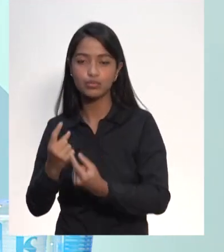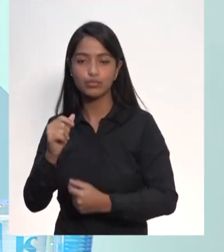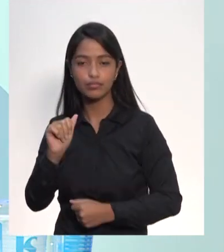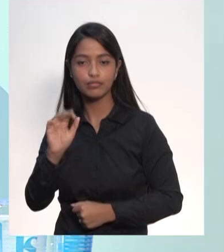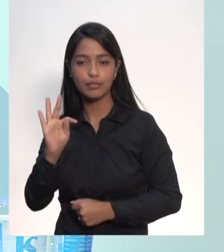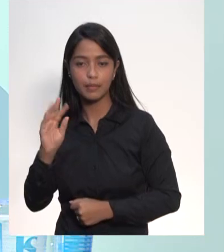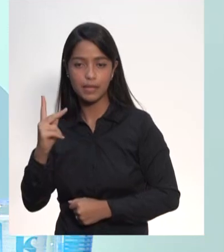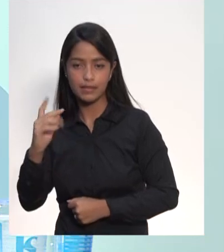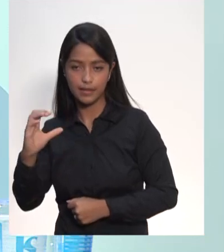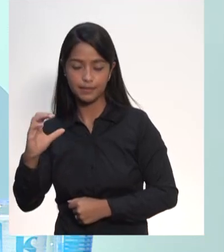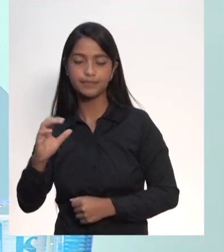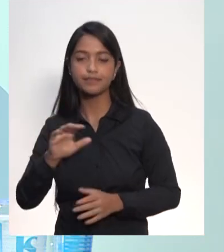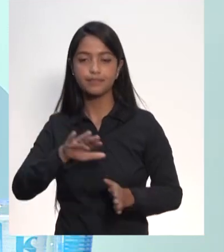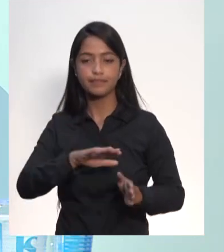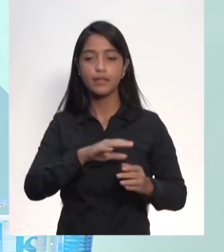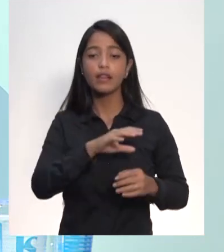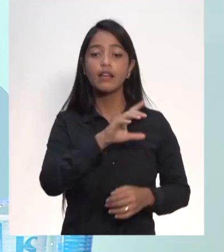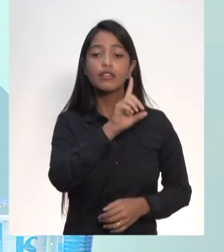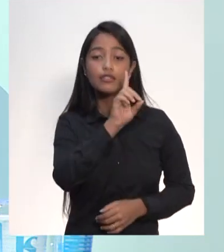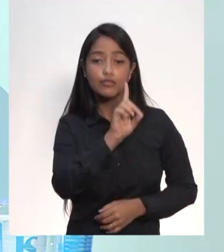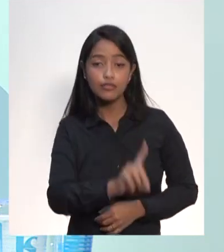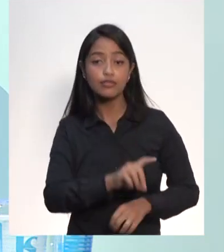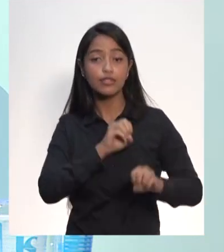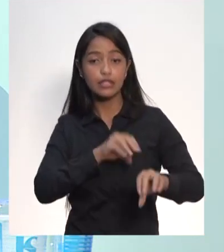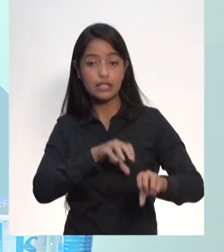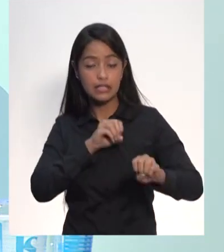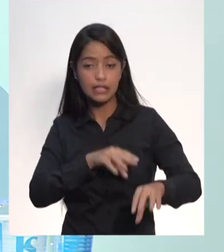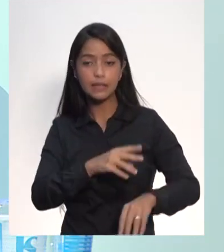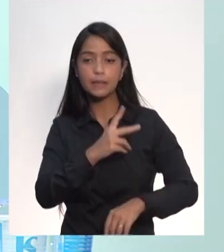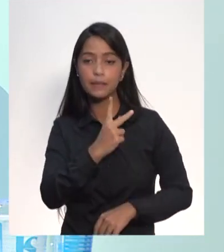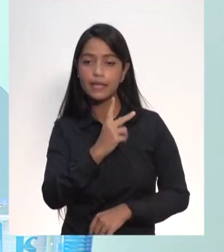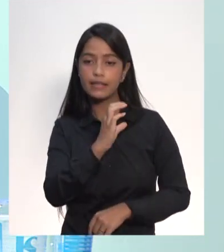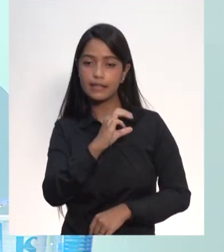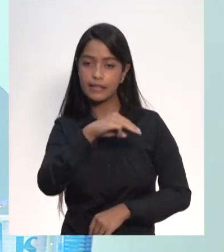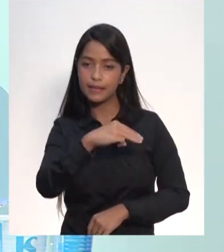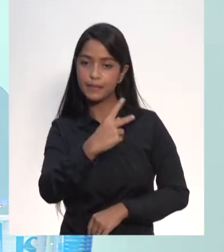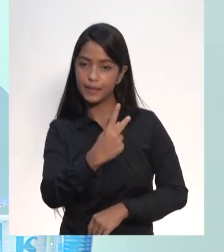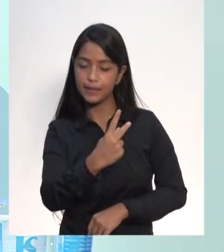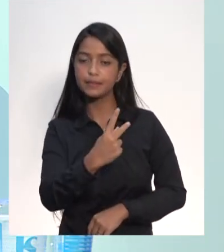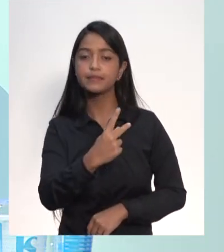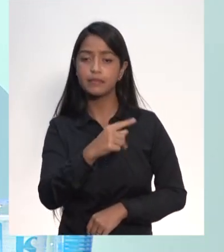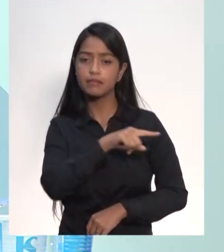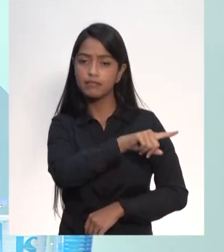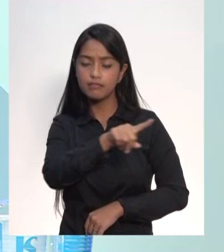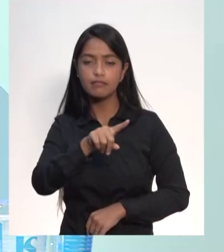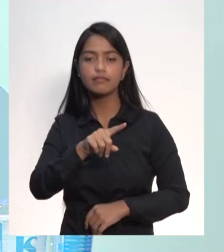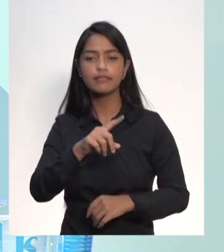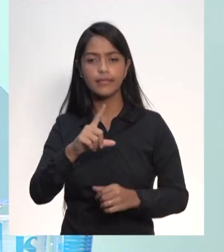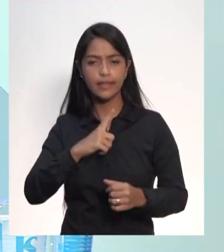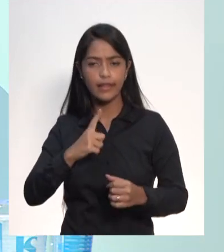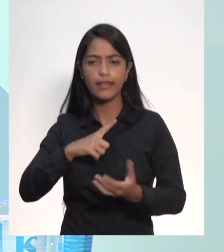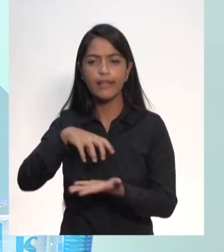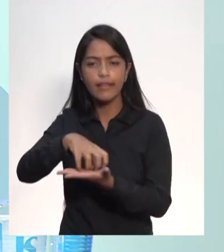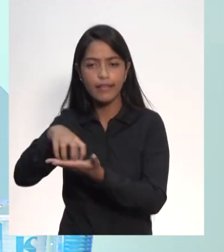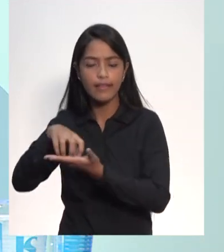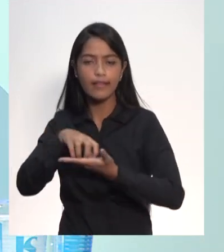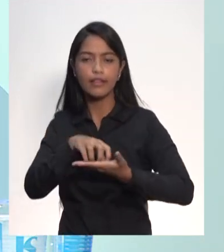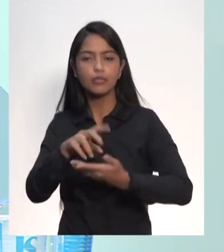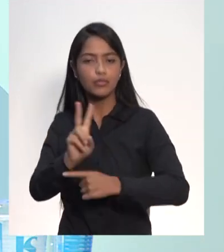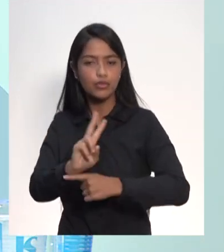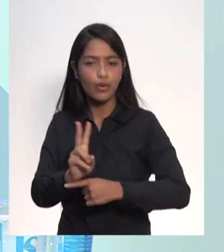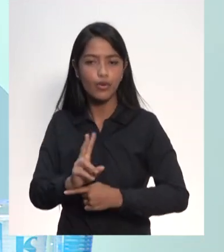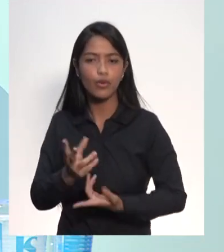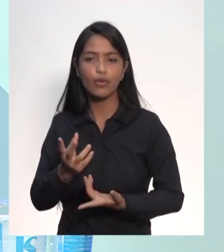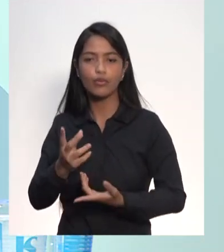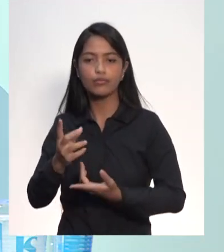a diretoria de ensino, né, os nossos PCNPs, com o apoio de toda a equipe de supervisores, dos